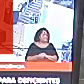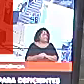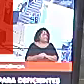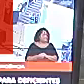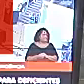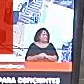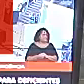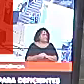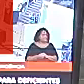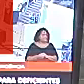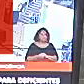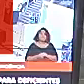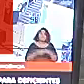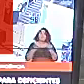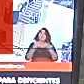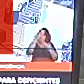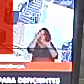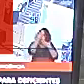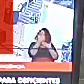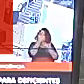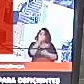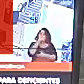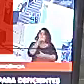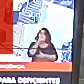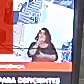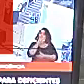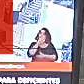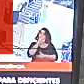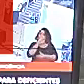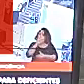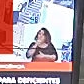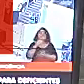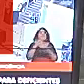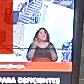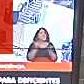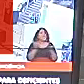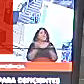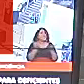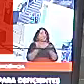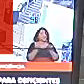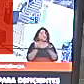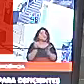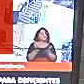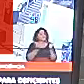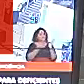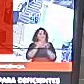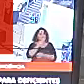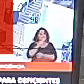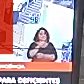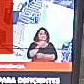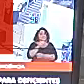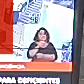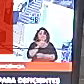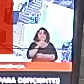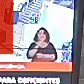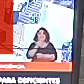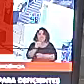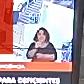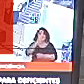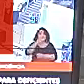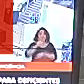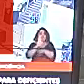Obrigado, Ana Lúcia. Vou passar a palavra agora para Zaira Carvalho Silveira, assessora